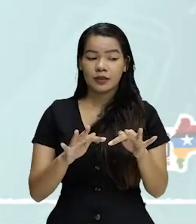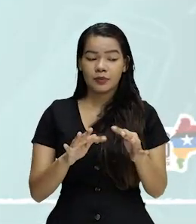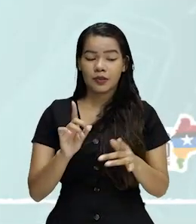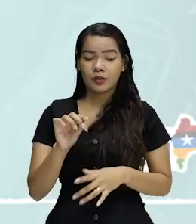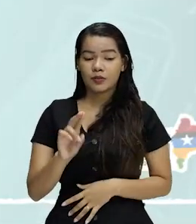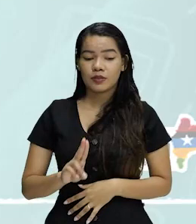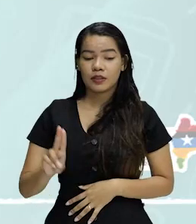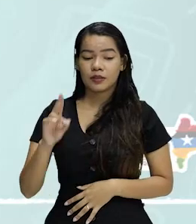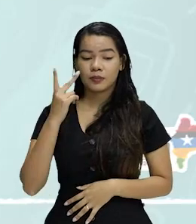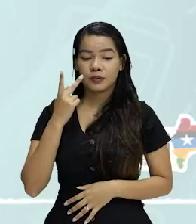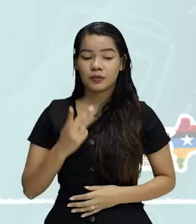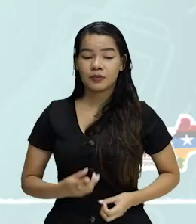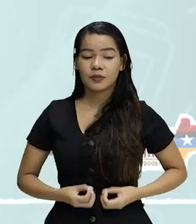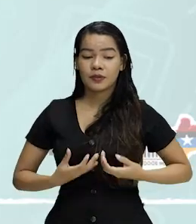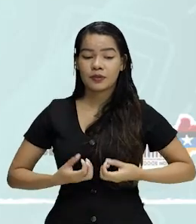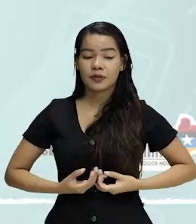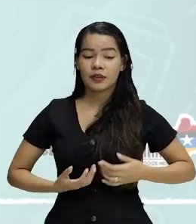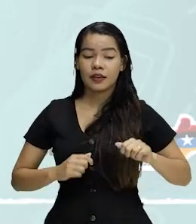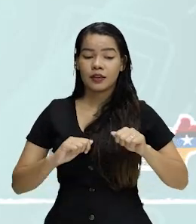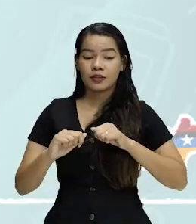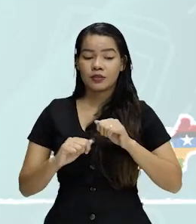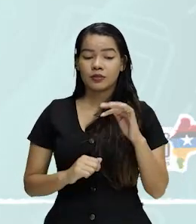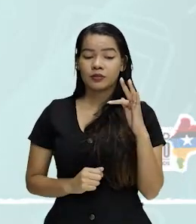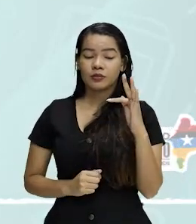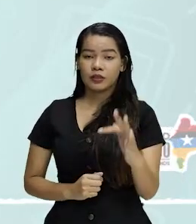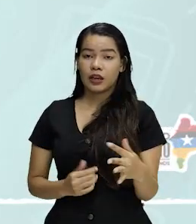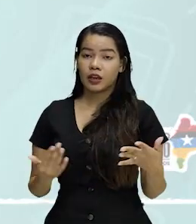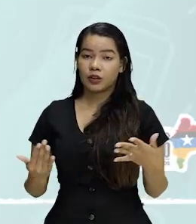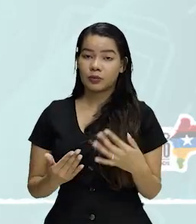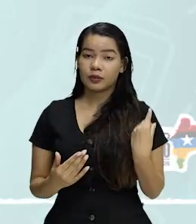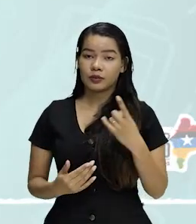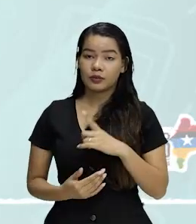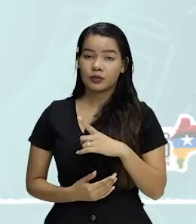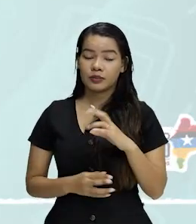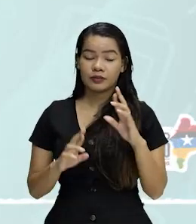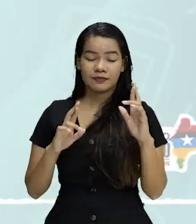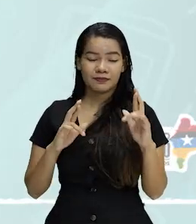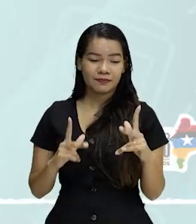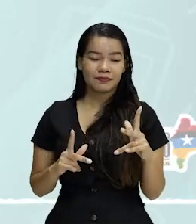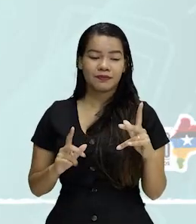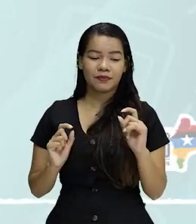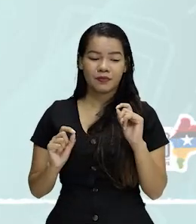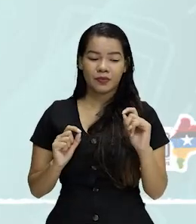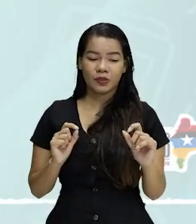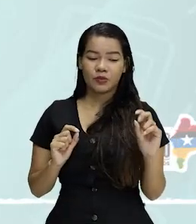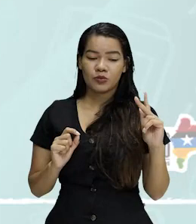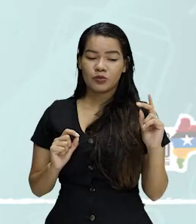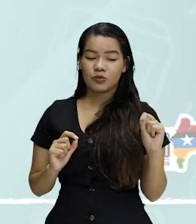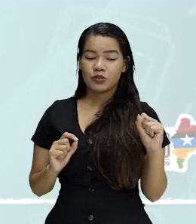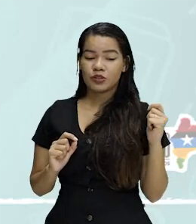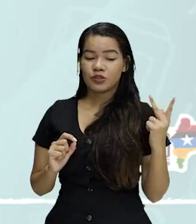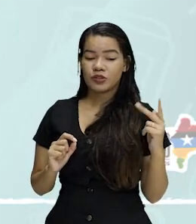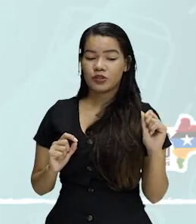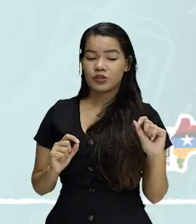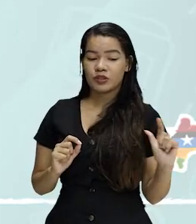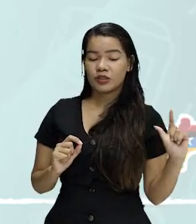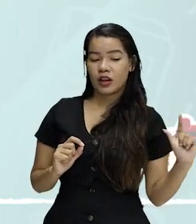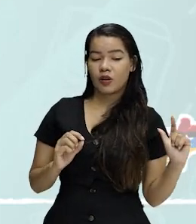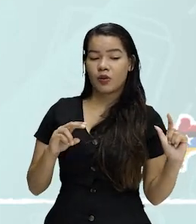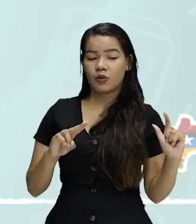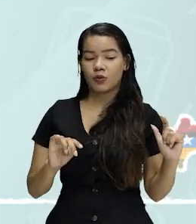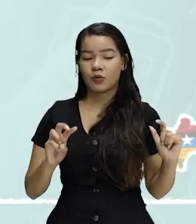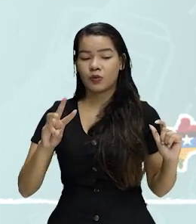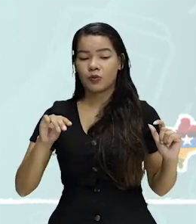ação futura. Agora, para a gente distinguir o shall ou o will do be going to, que é o verbo to be mais